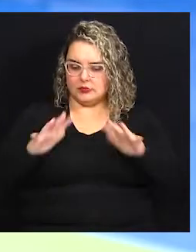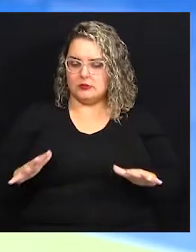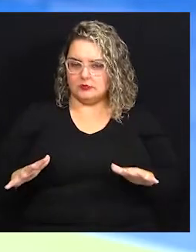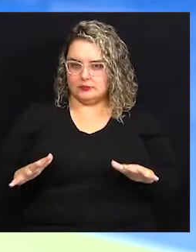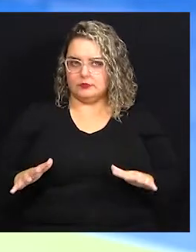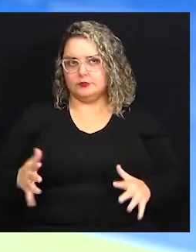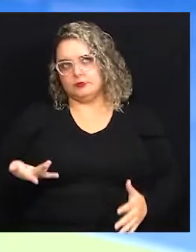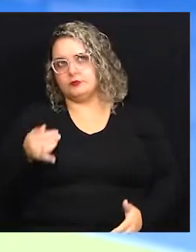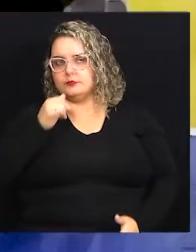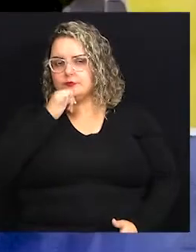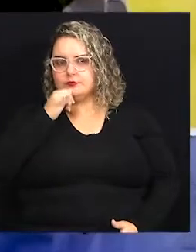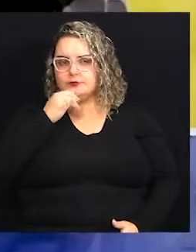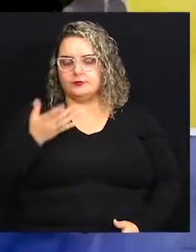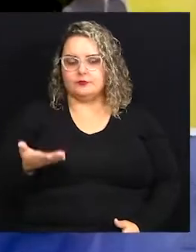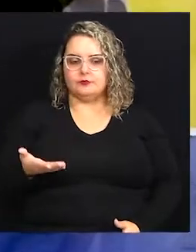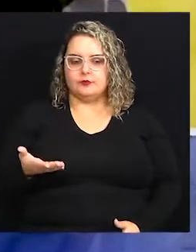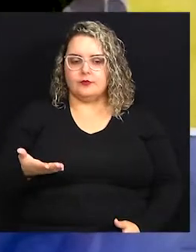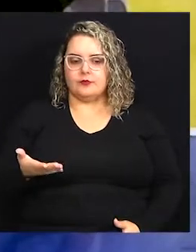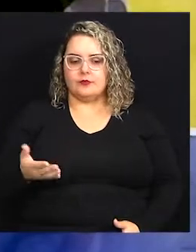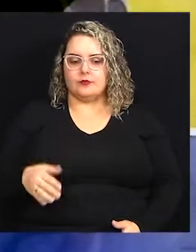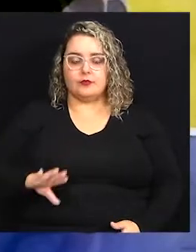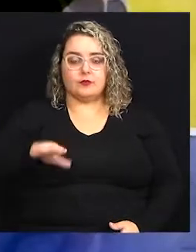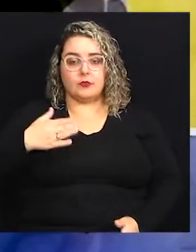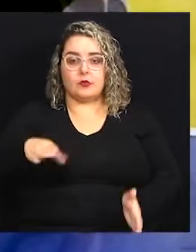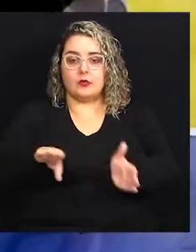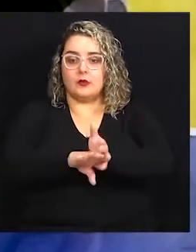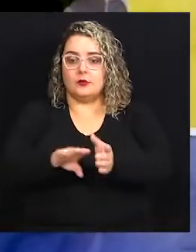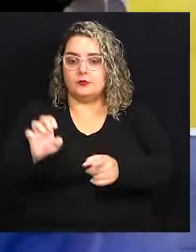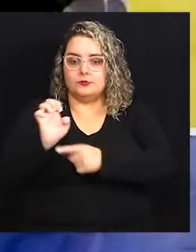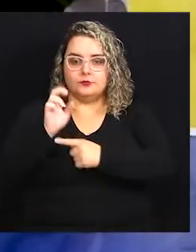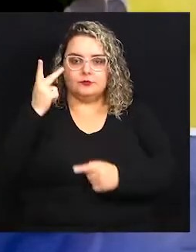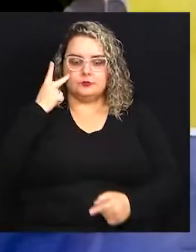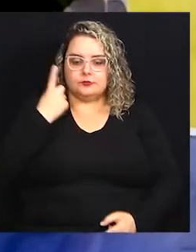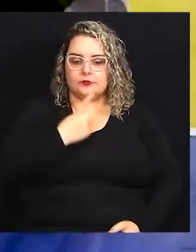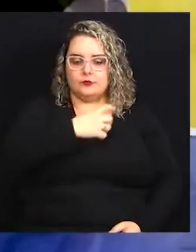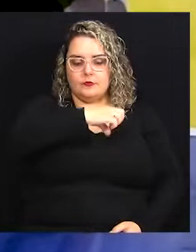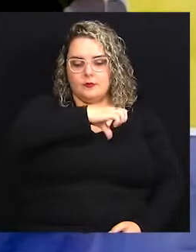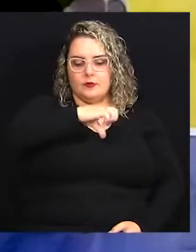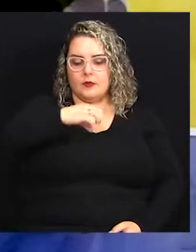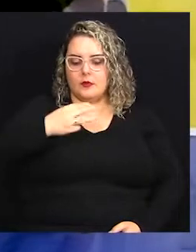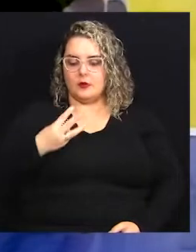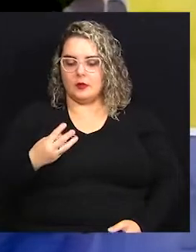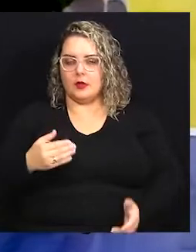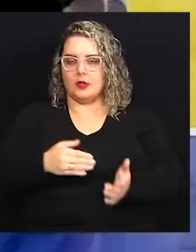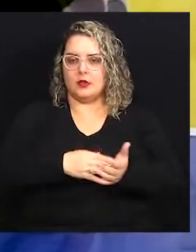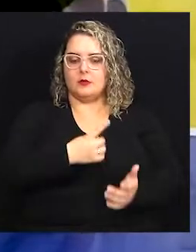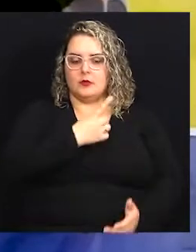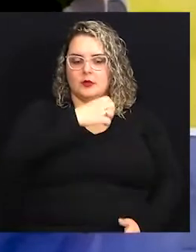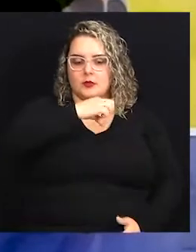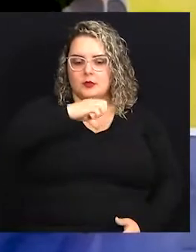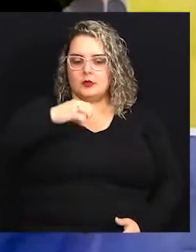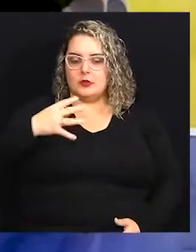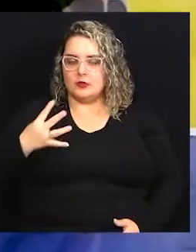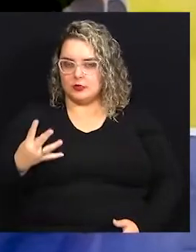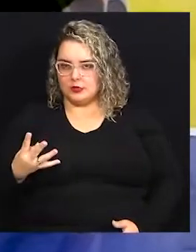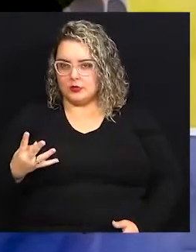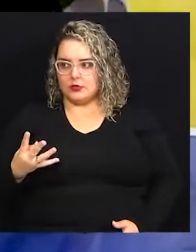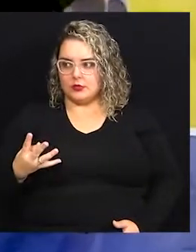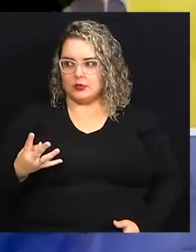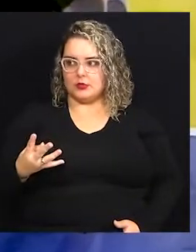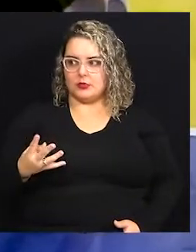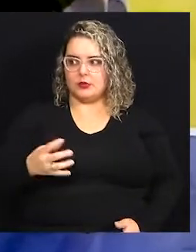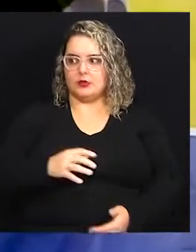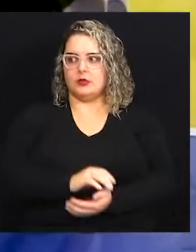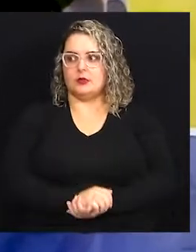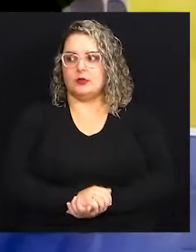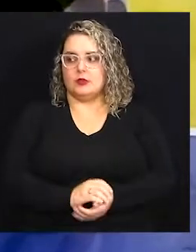dizer assim, o ápice, quando eu cheguei em São Paulo, de 93 para 94, né, que eu fui jogar num time